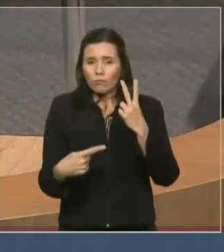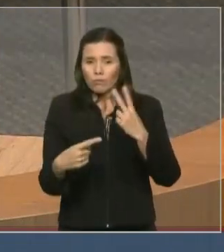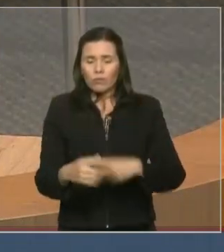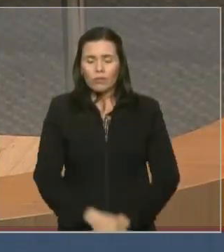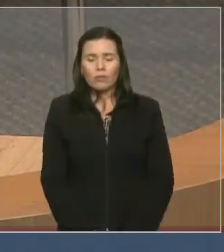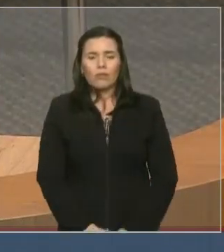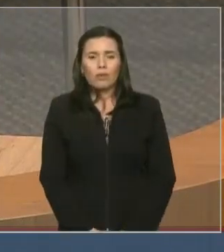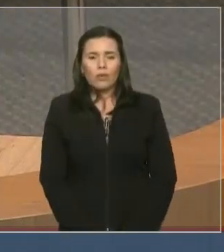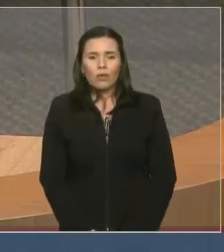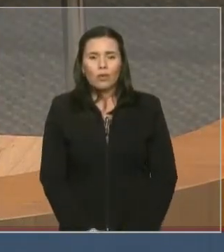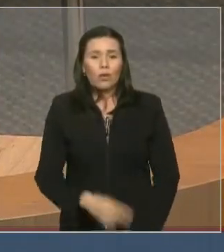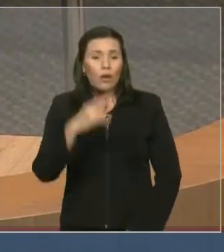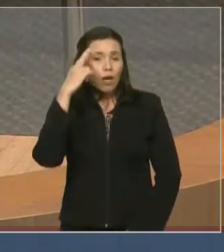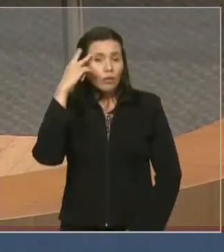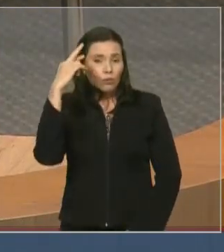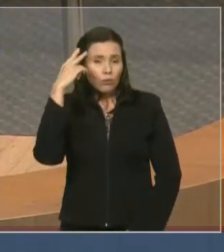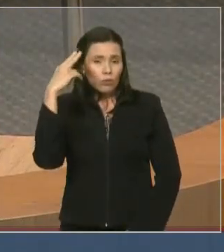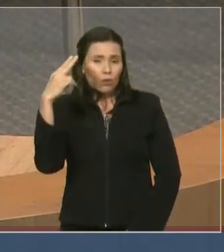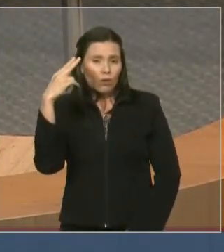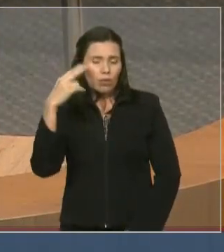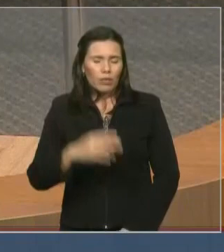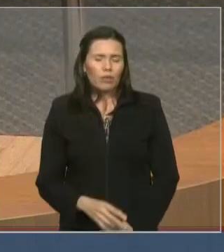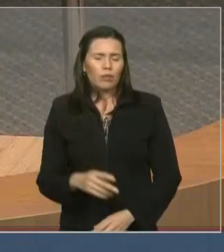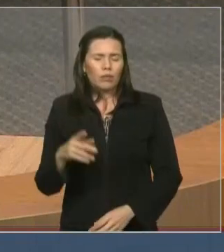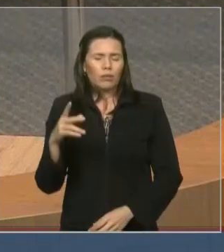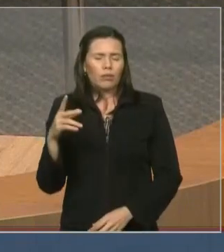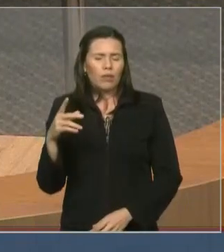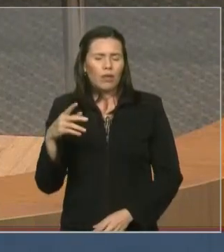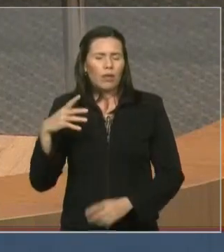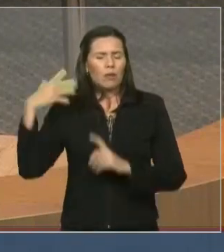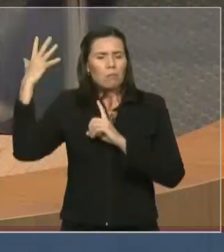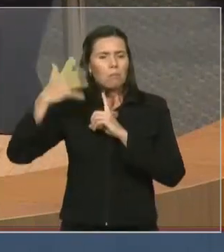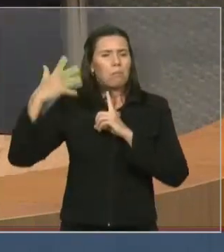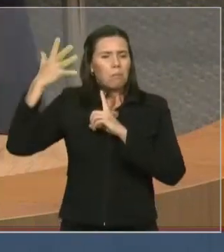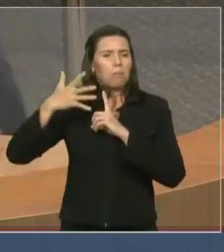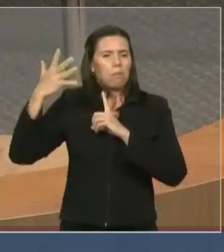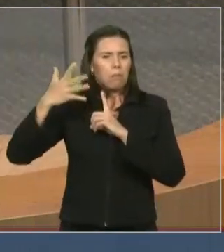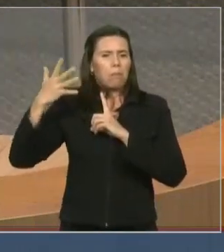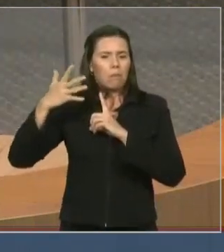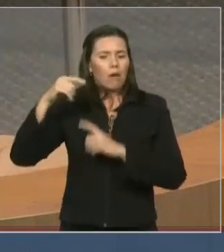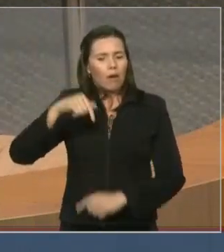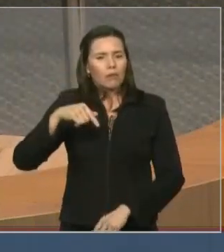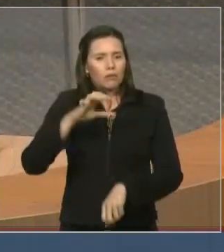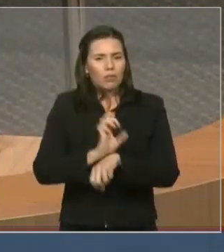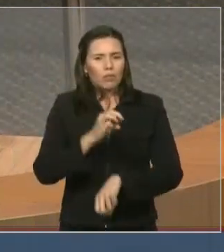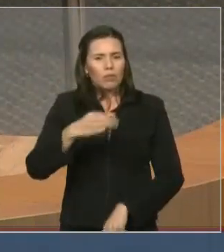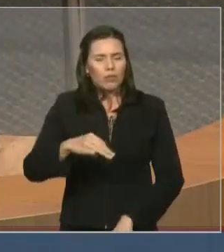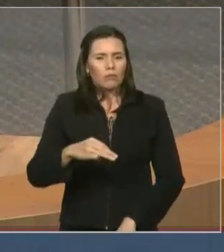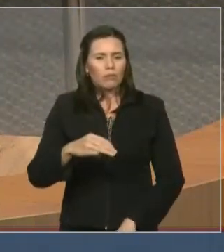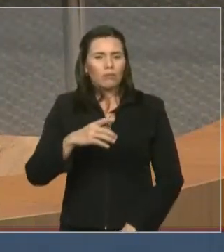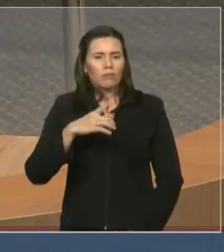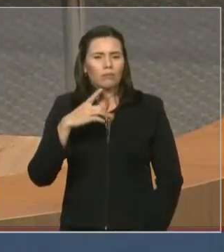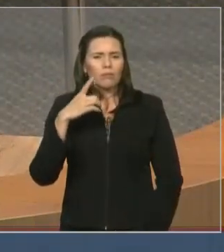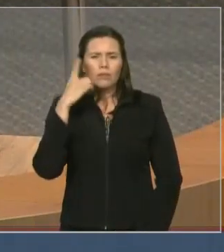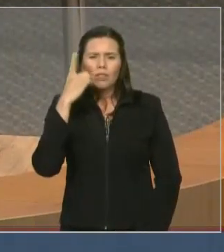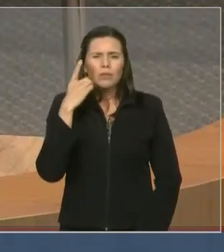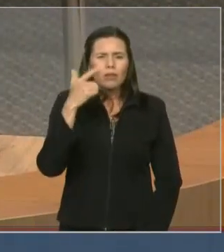história dos grandes oradores do Maranhão. Aqui tem um grande orador que eu gosto dele, César Pires. Está por